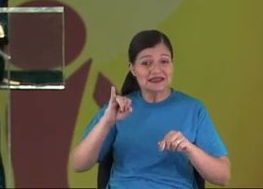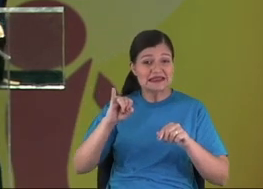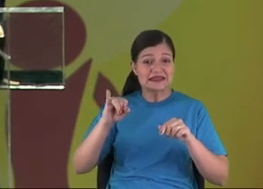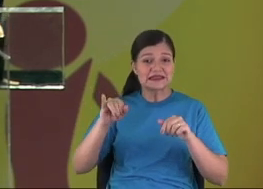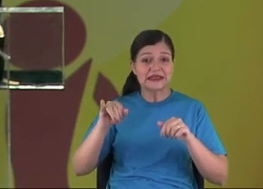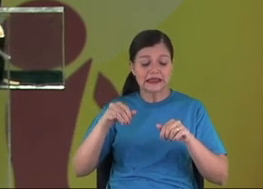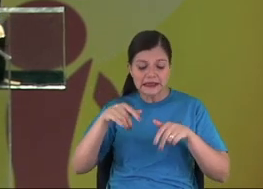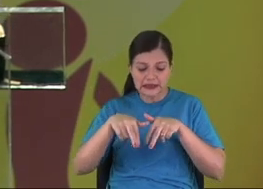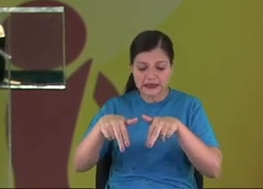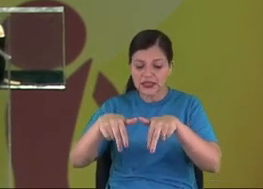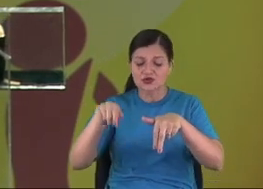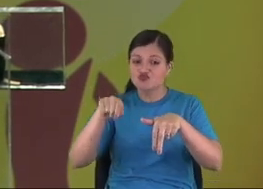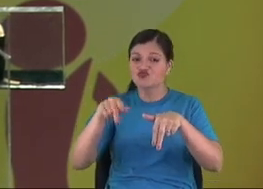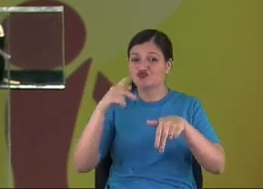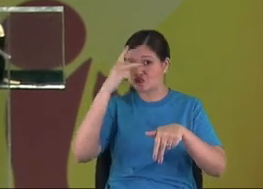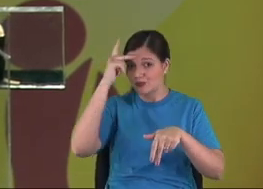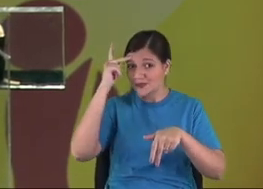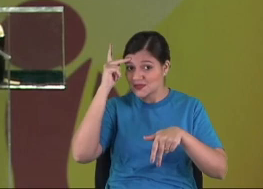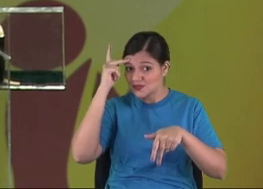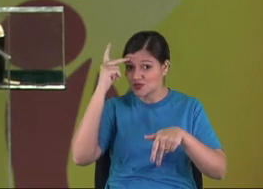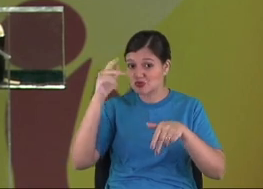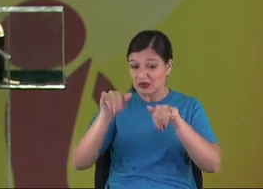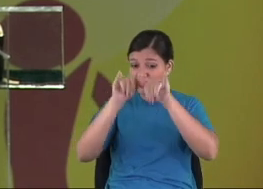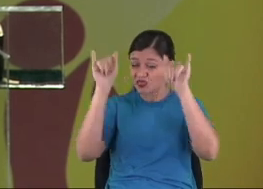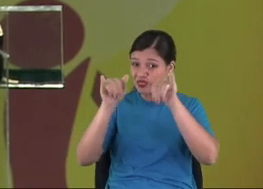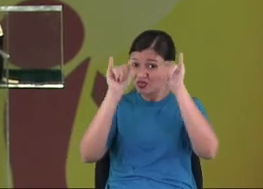quer que os seus filhos sejam sábios.